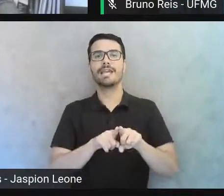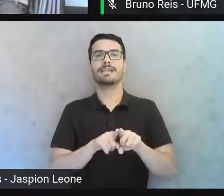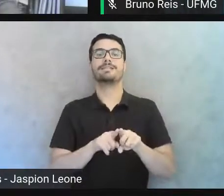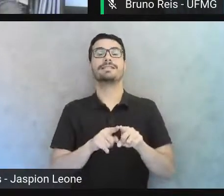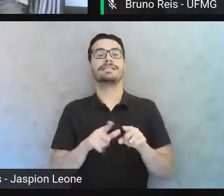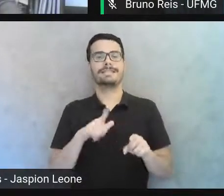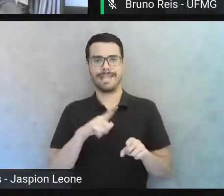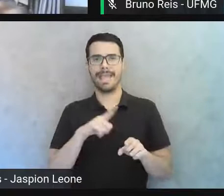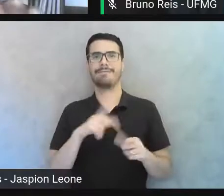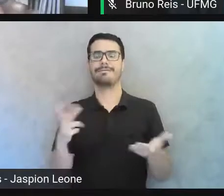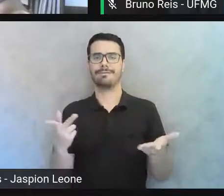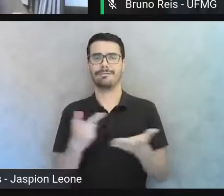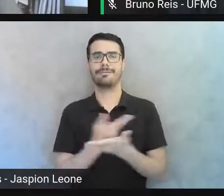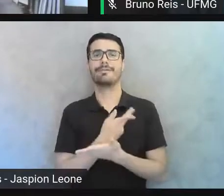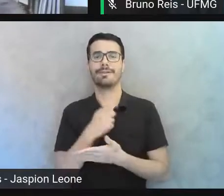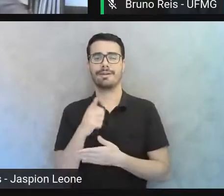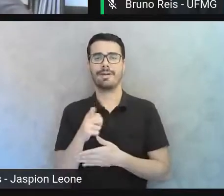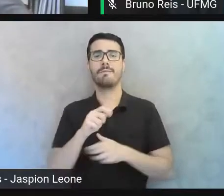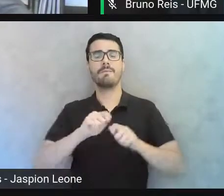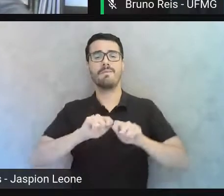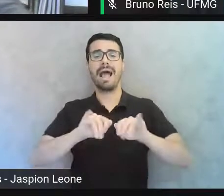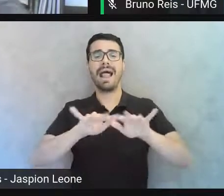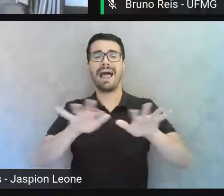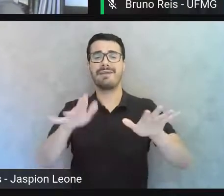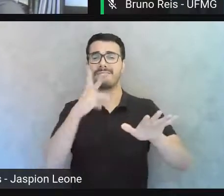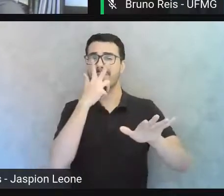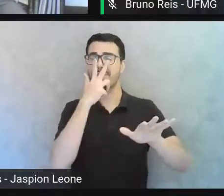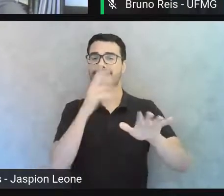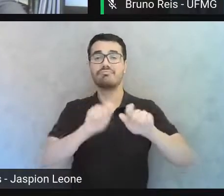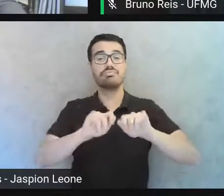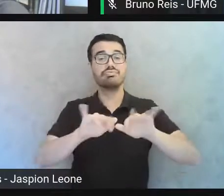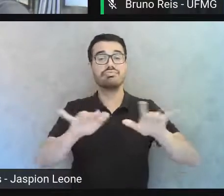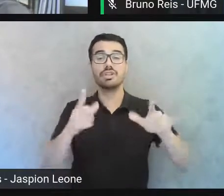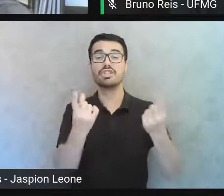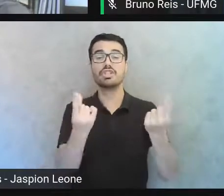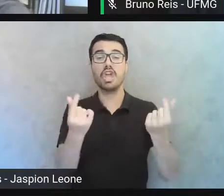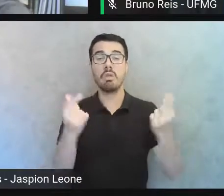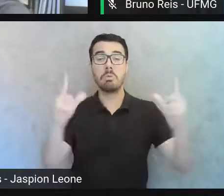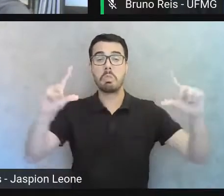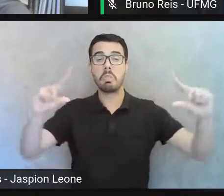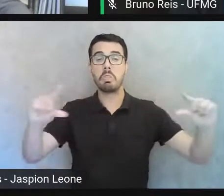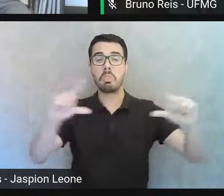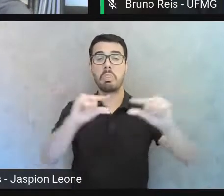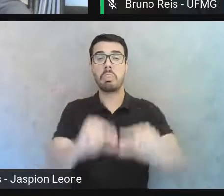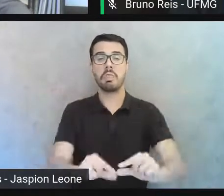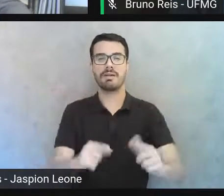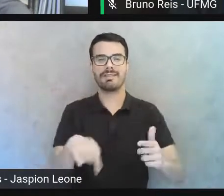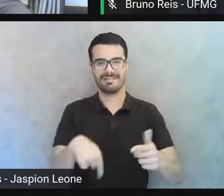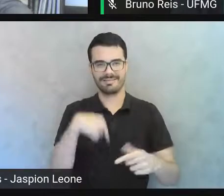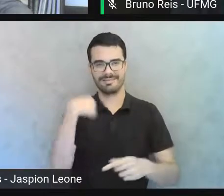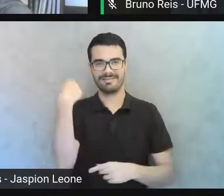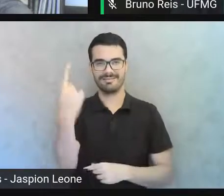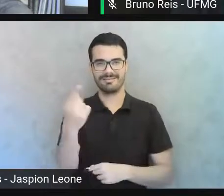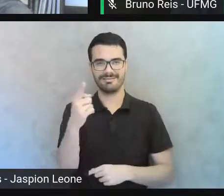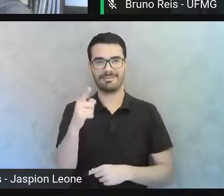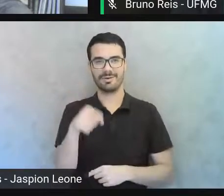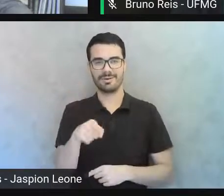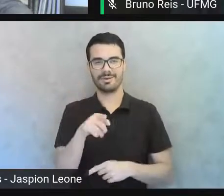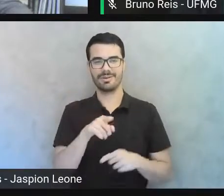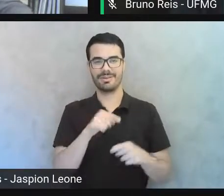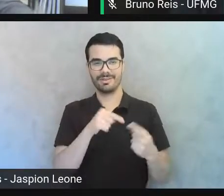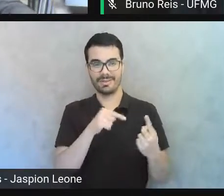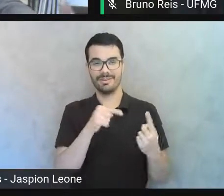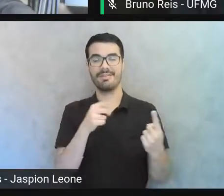dispersão, uma enorme pulverização da demanda por dinheiro. Por fim, o Dr. Bruno vai